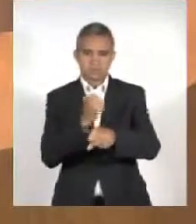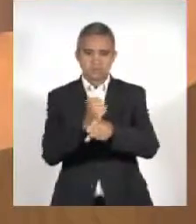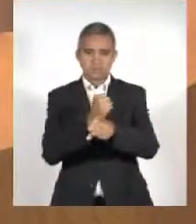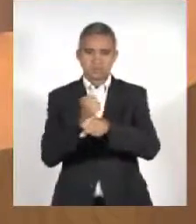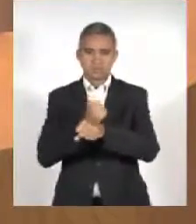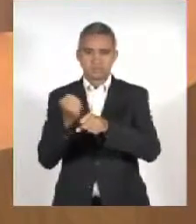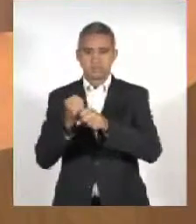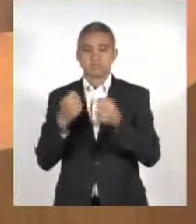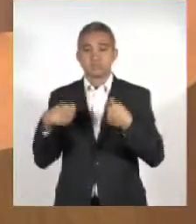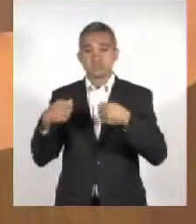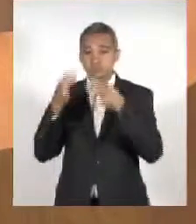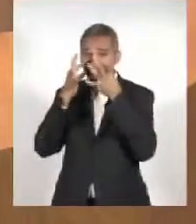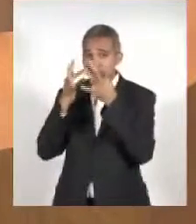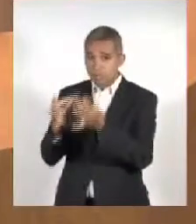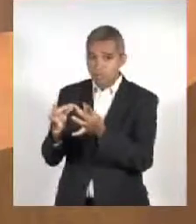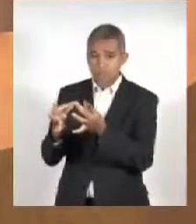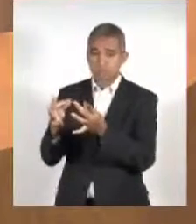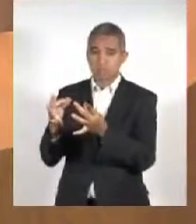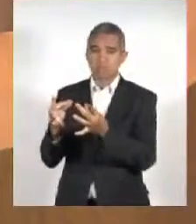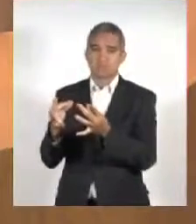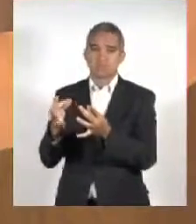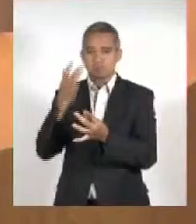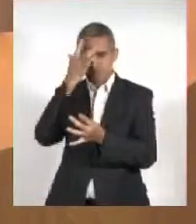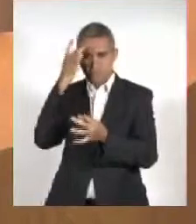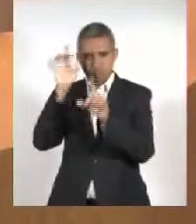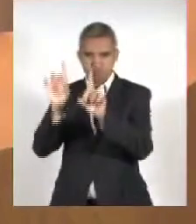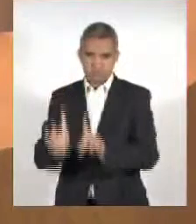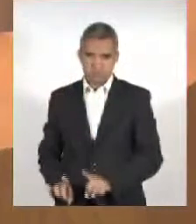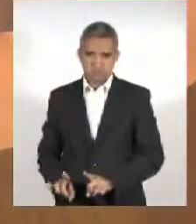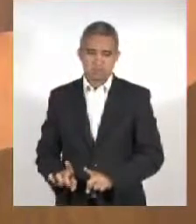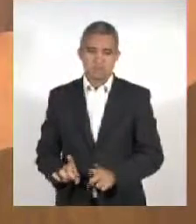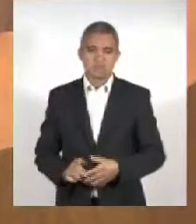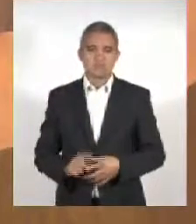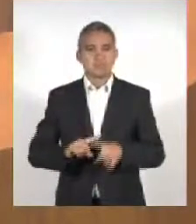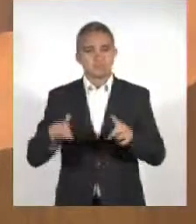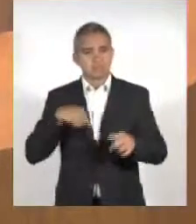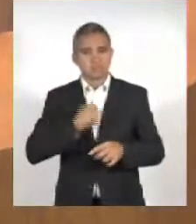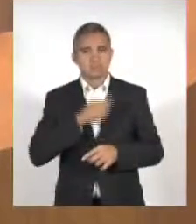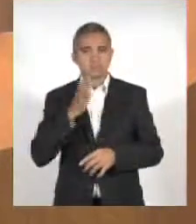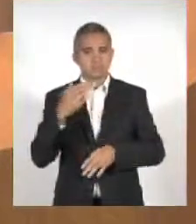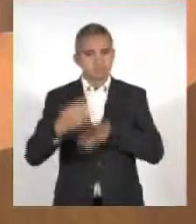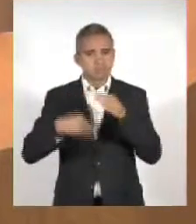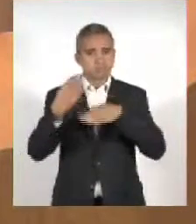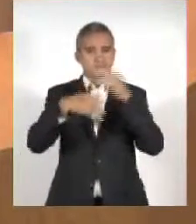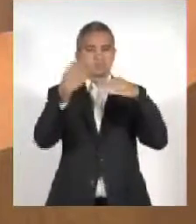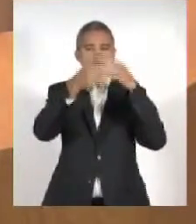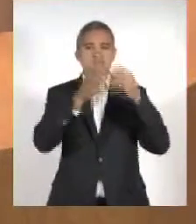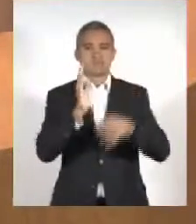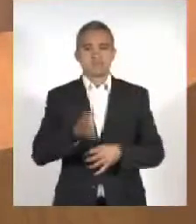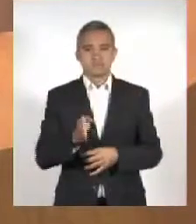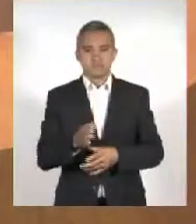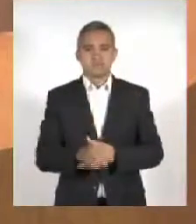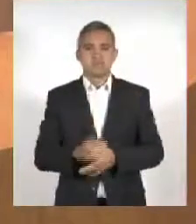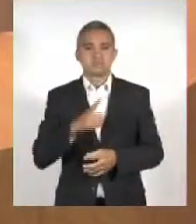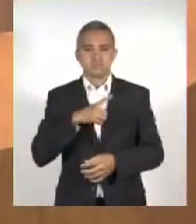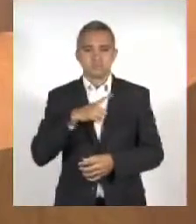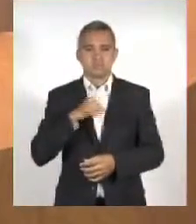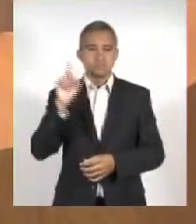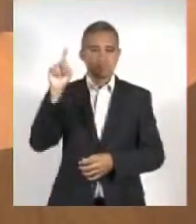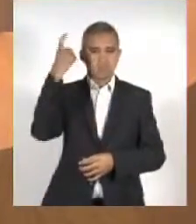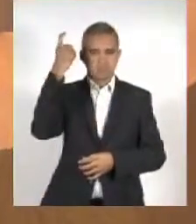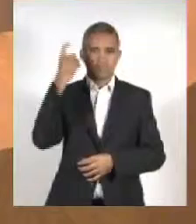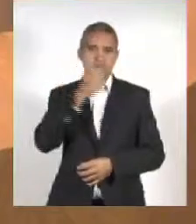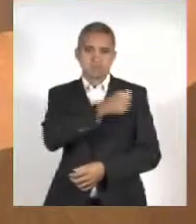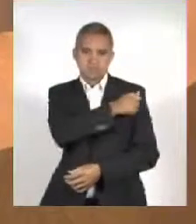com deficiência visual. Mas nós temos avançado e muito. Prova disso que nós temos muitos alunos, ex-alunos do curso